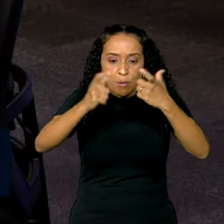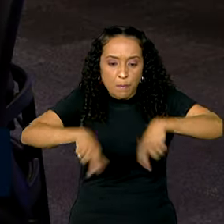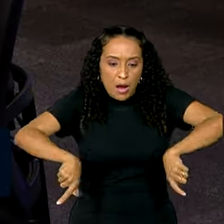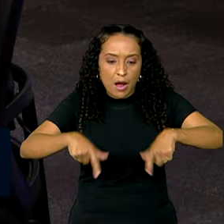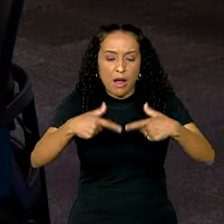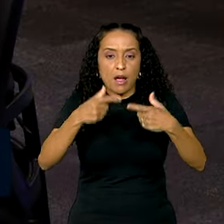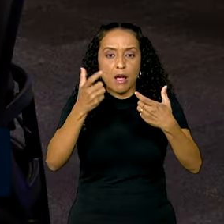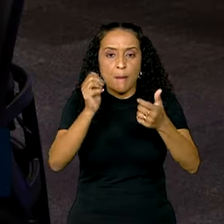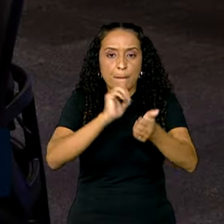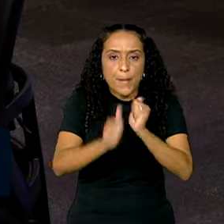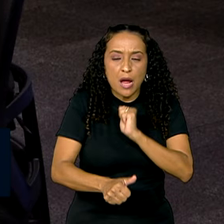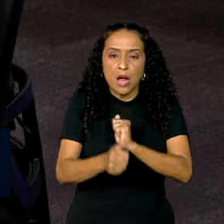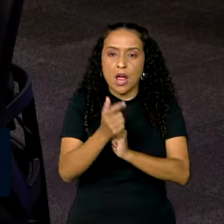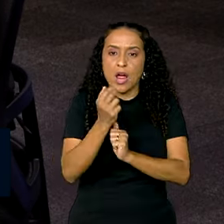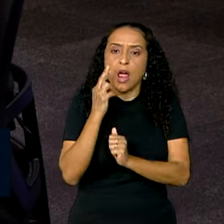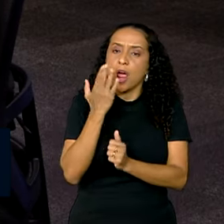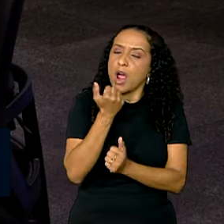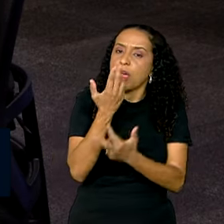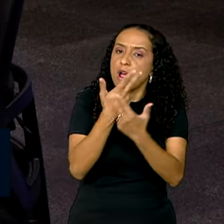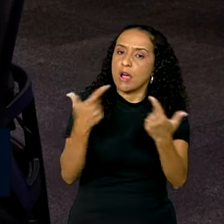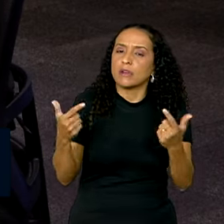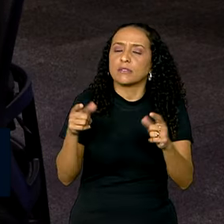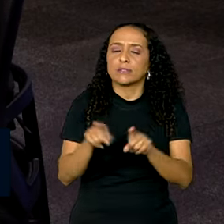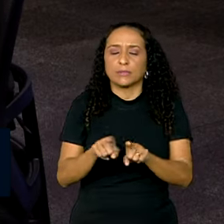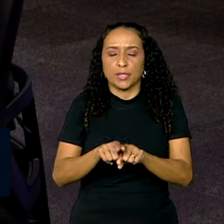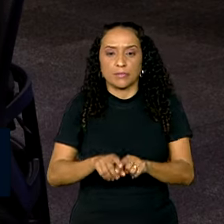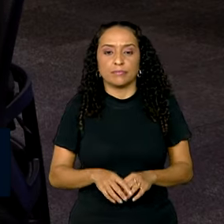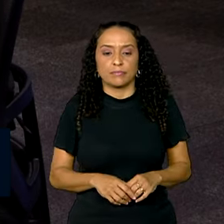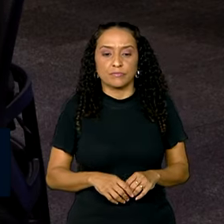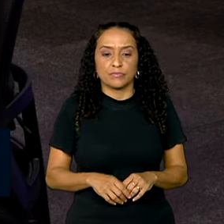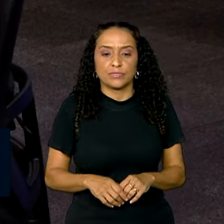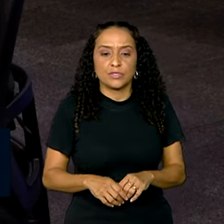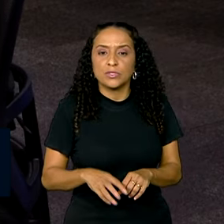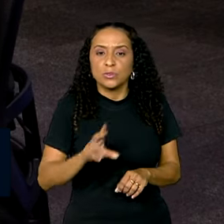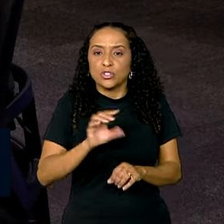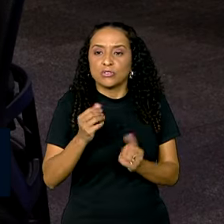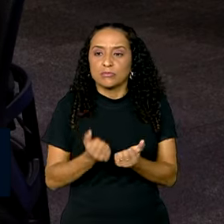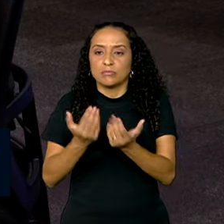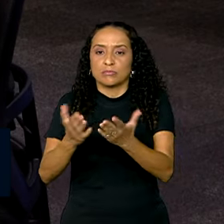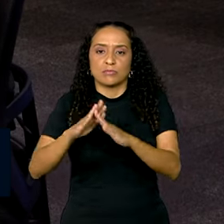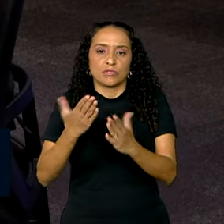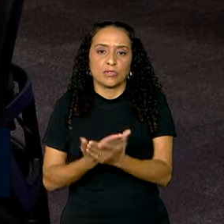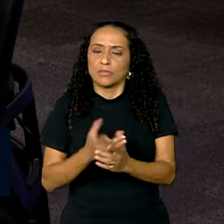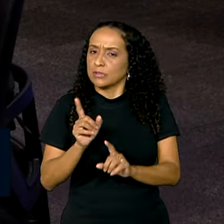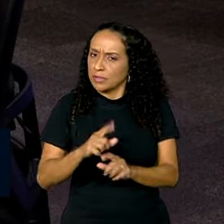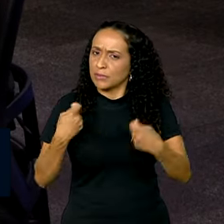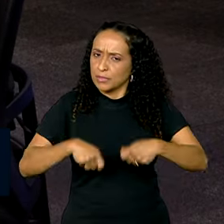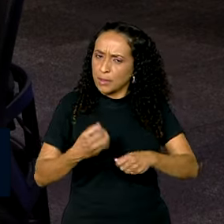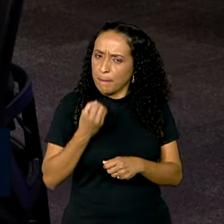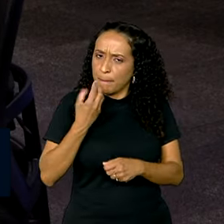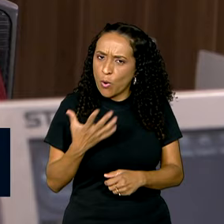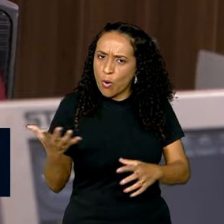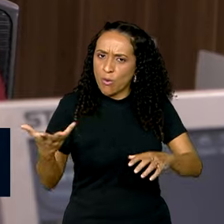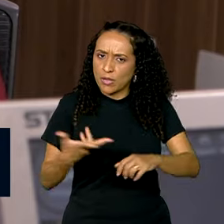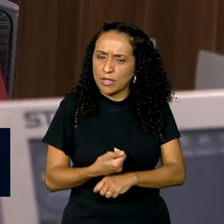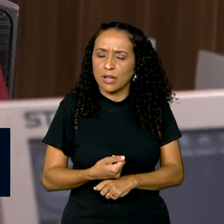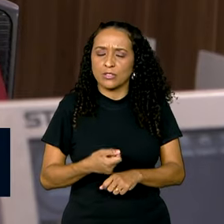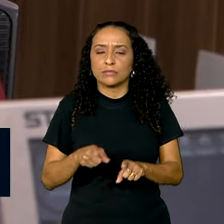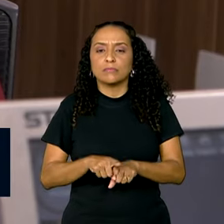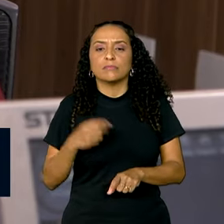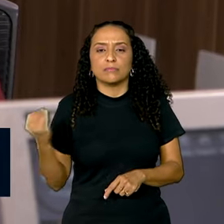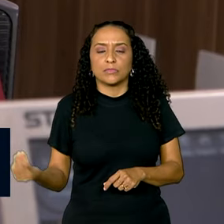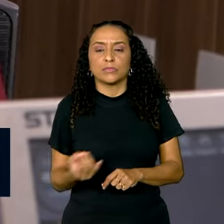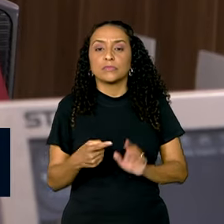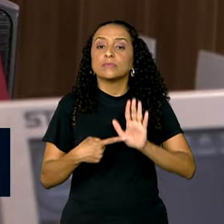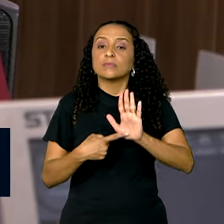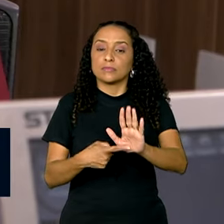com estruturas inovadoras então é esse plano é um grande avanço não é só da escola tem que dar uma escola boa de qualidade né de qualidade e é super importante a gente